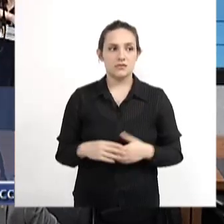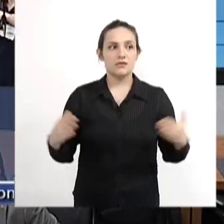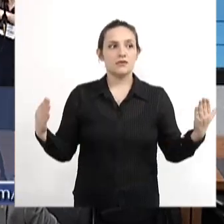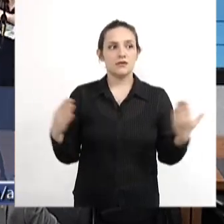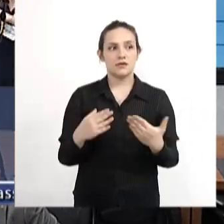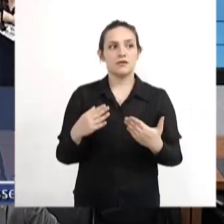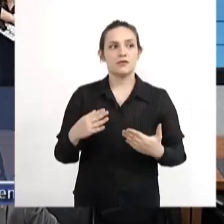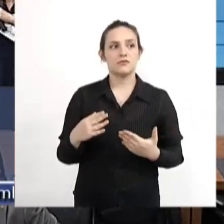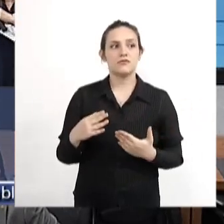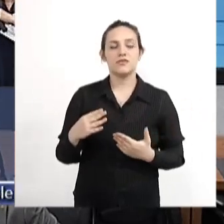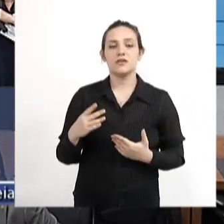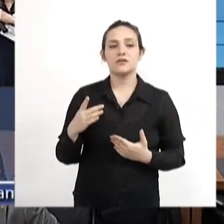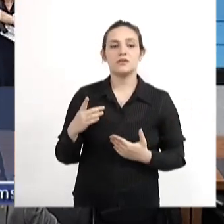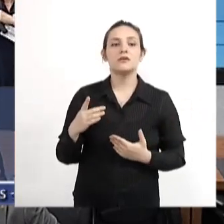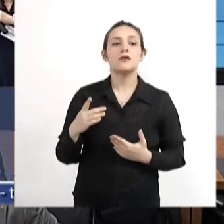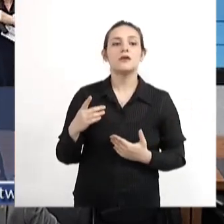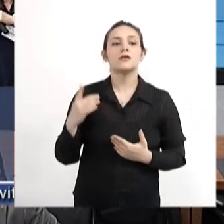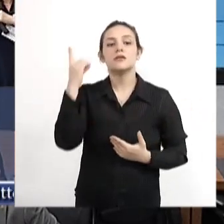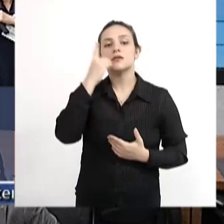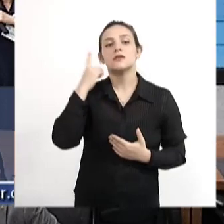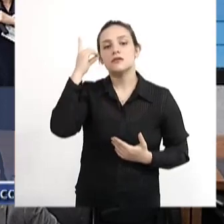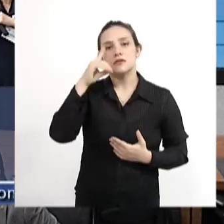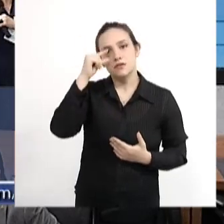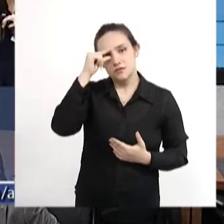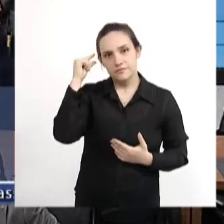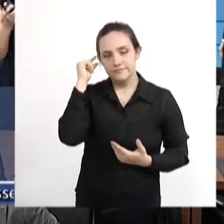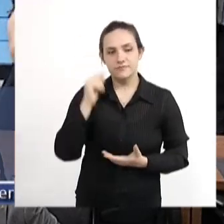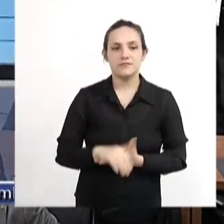Com a palavra, o ilustre deputado Herculano Borges.